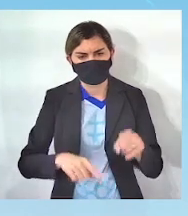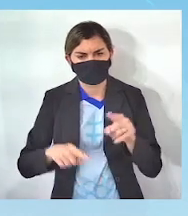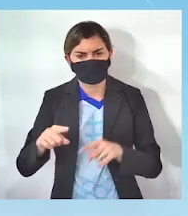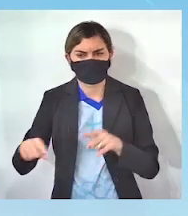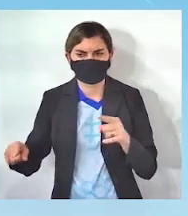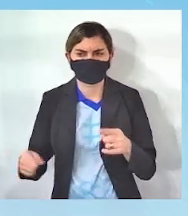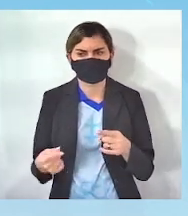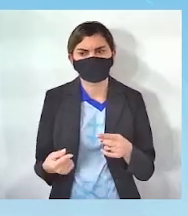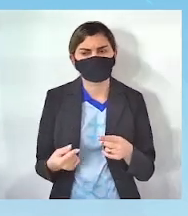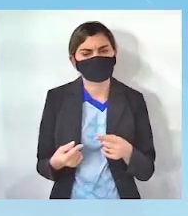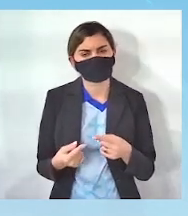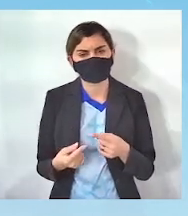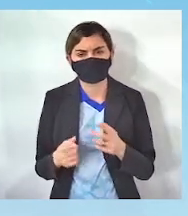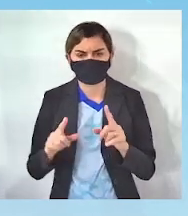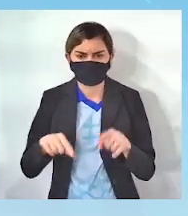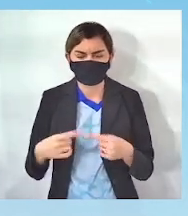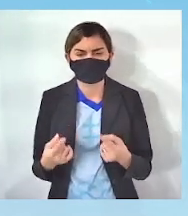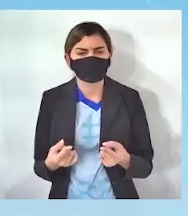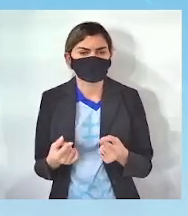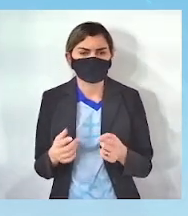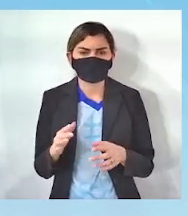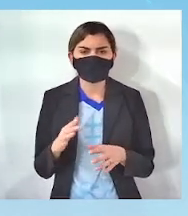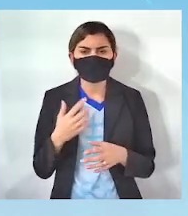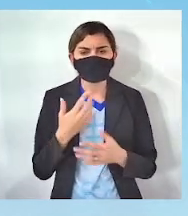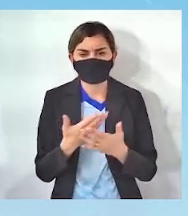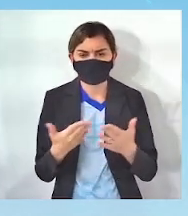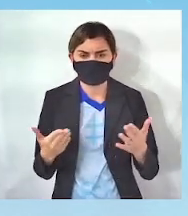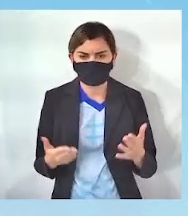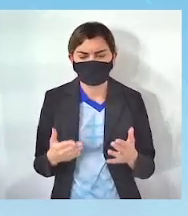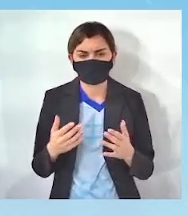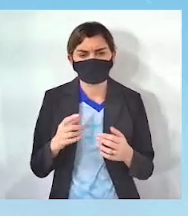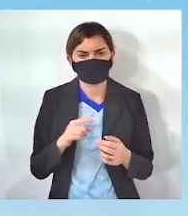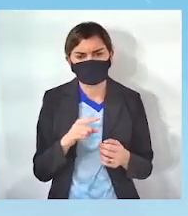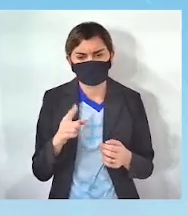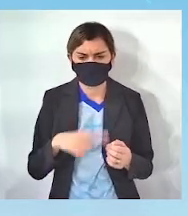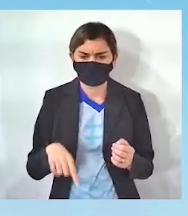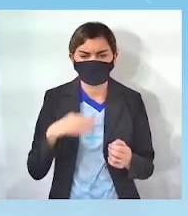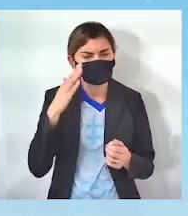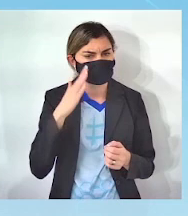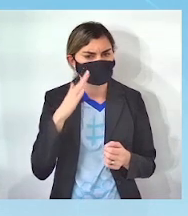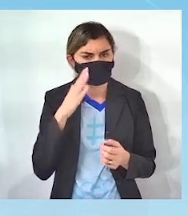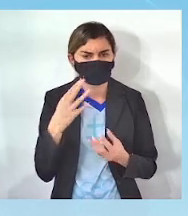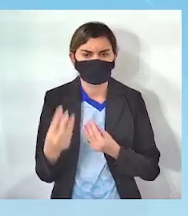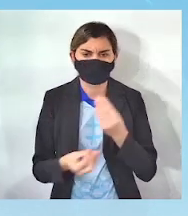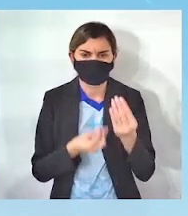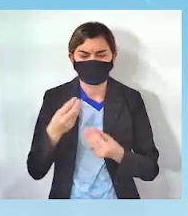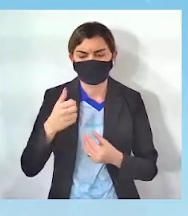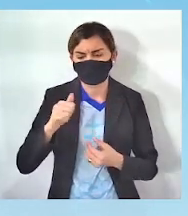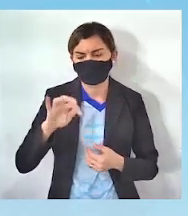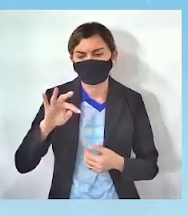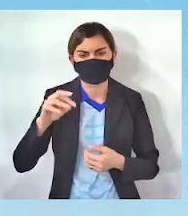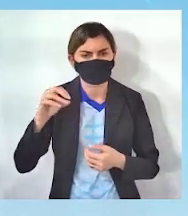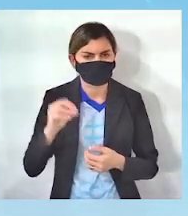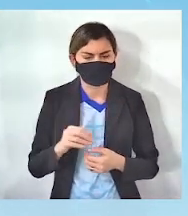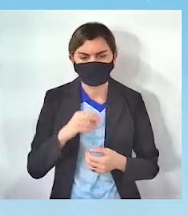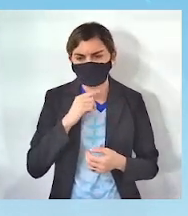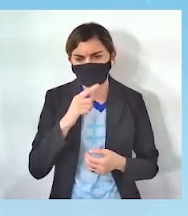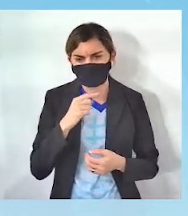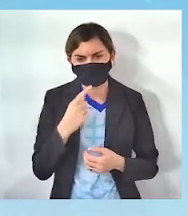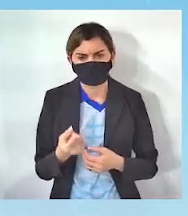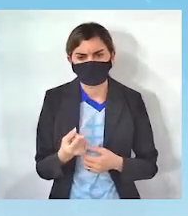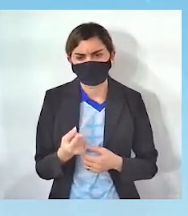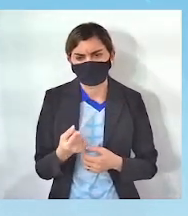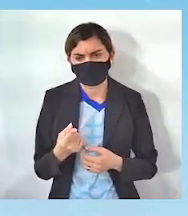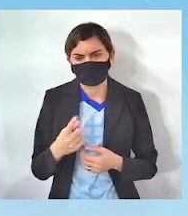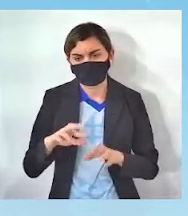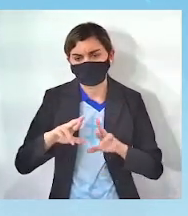tão robustos que é pouco provável que aquilo que nós entendemos como é o átomo não seja, ou seja, de forma